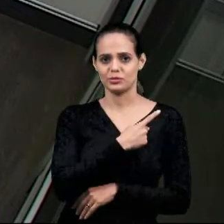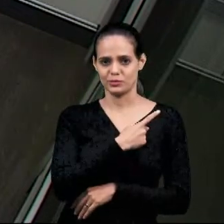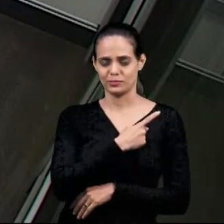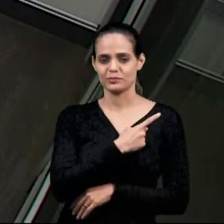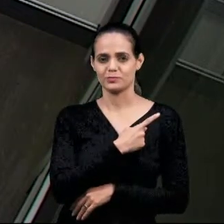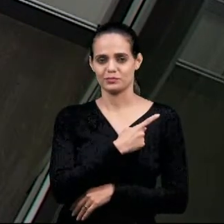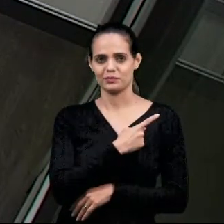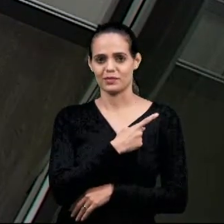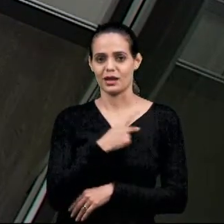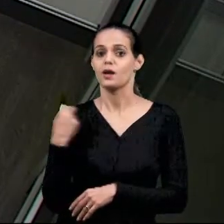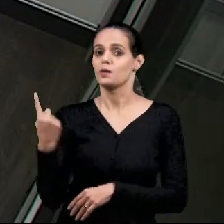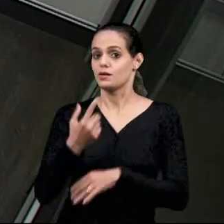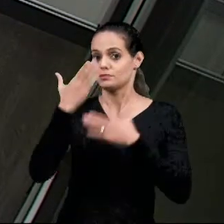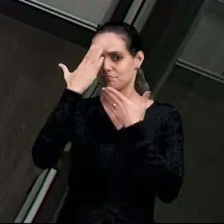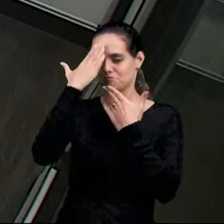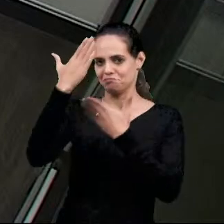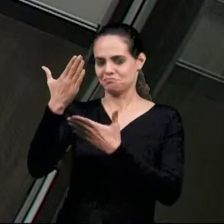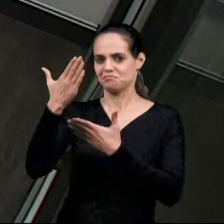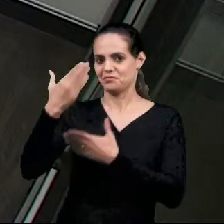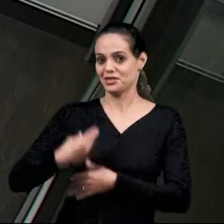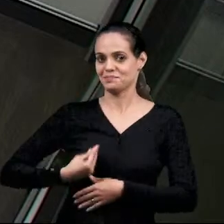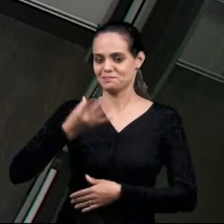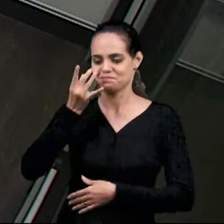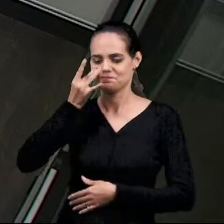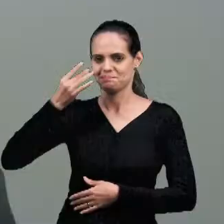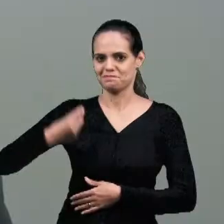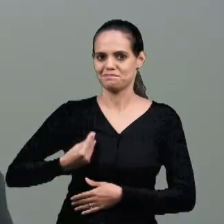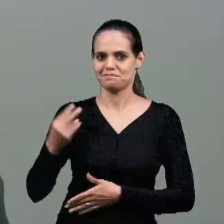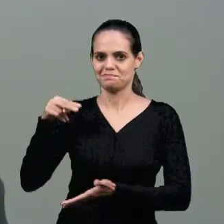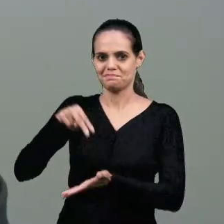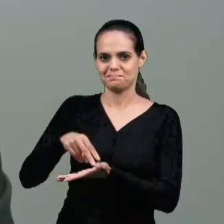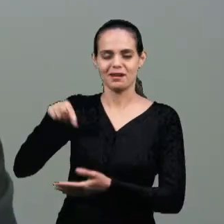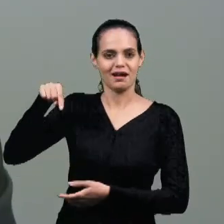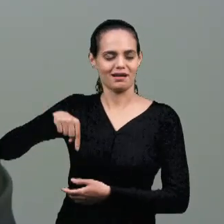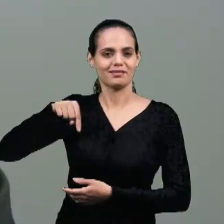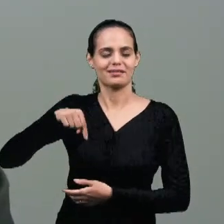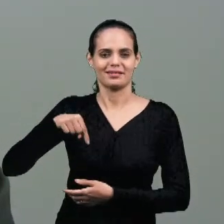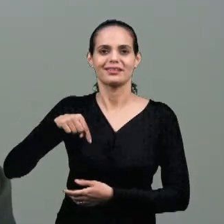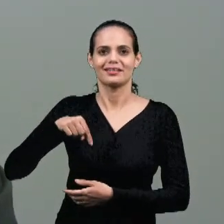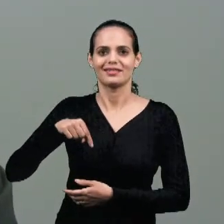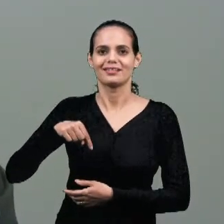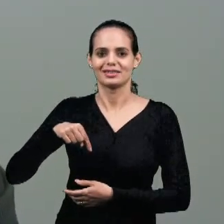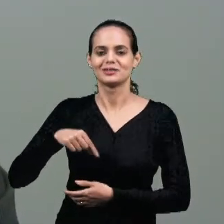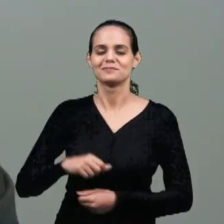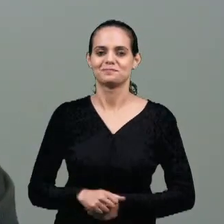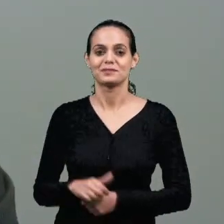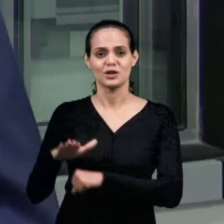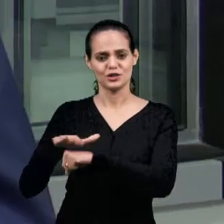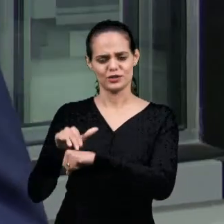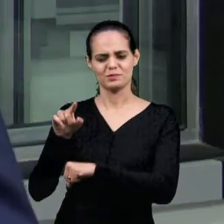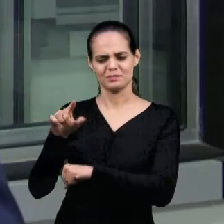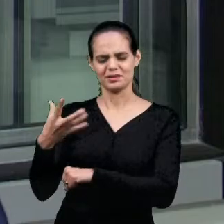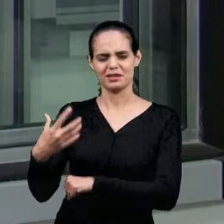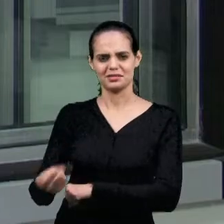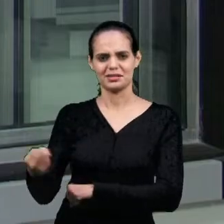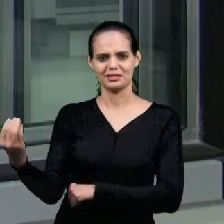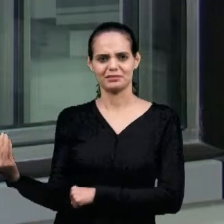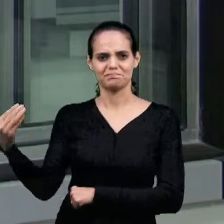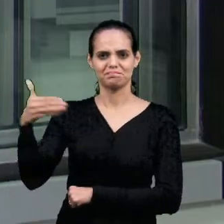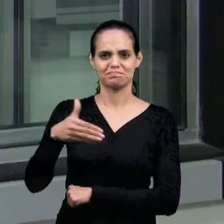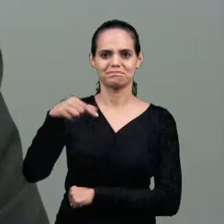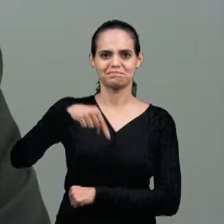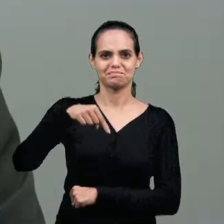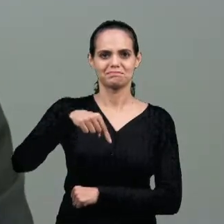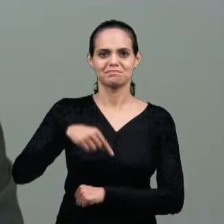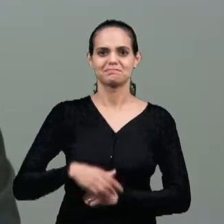Azevedo, a gente agradece pela presença do Senhor, por ser tão solícito quando a gente é chamado. Amém. Quando a gente chama o